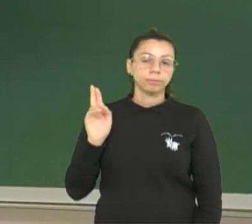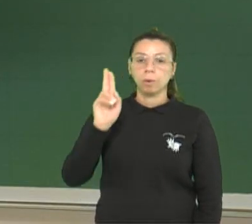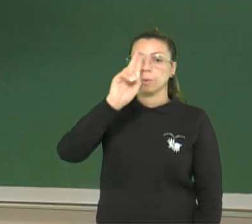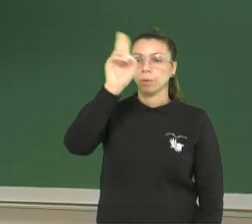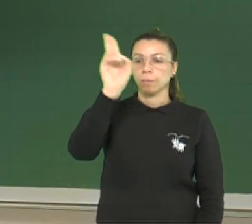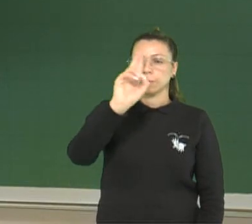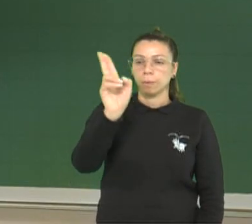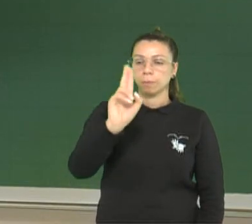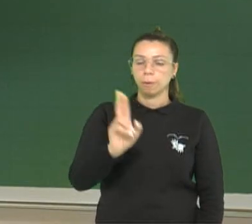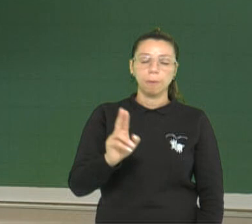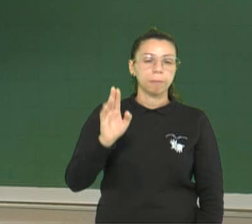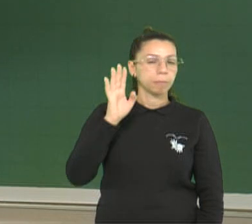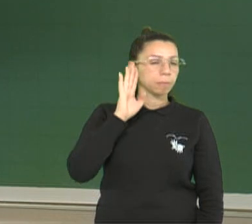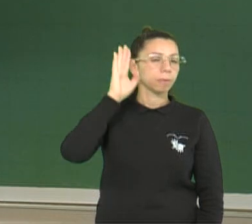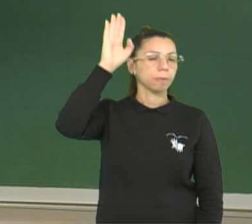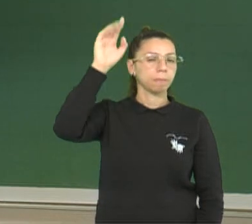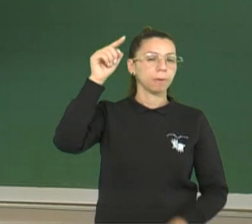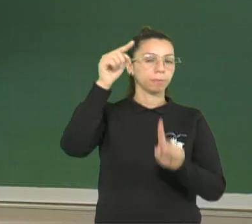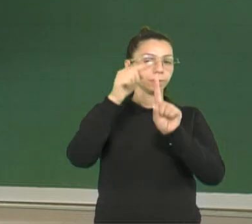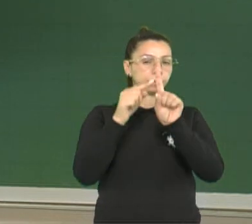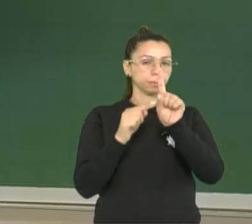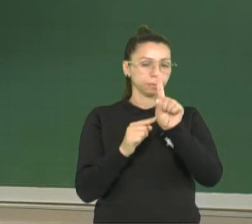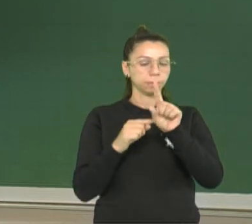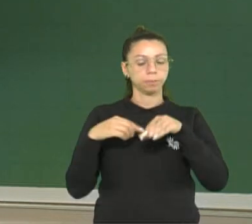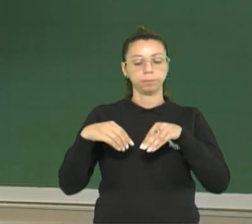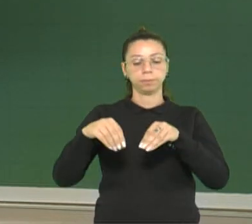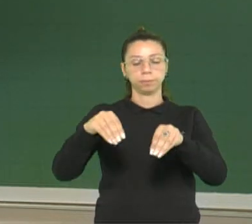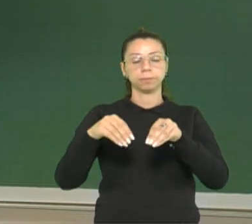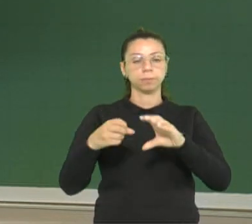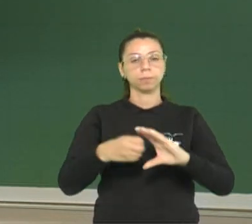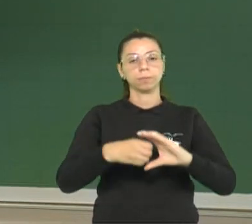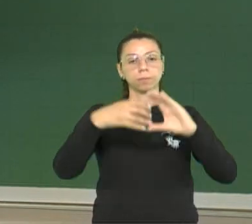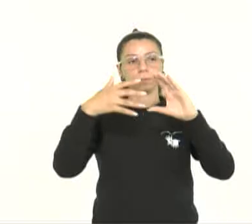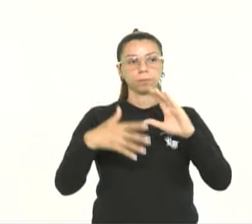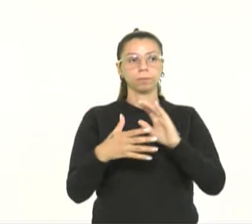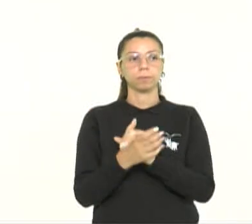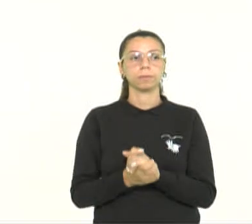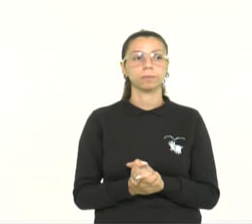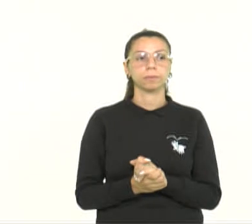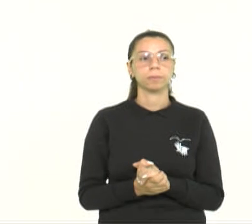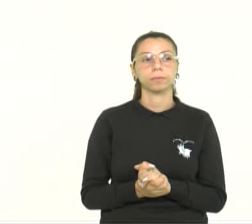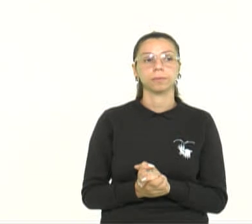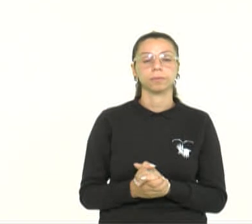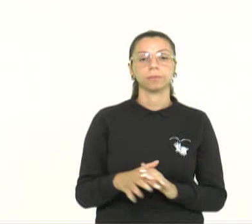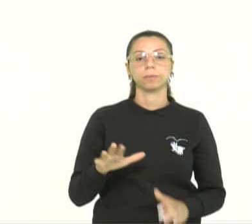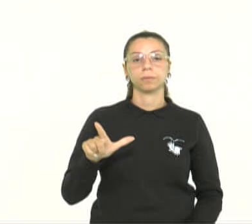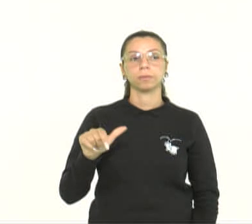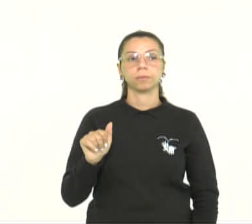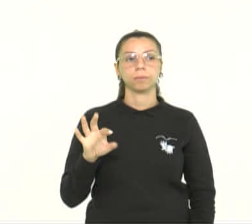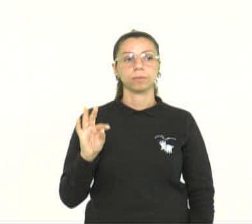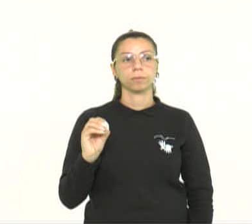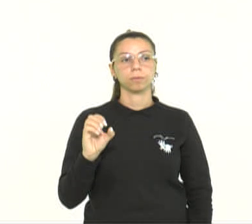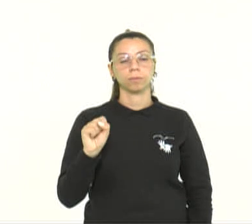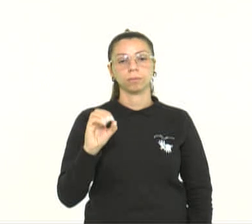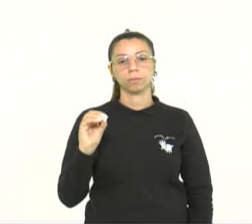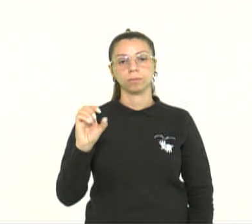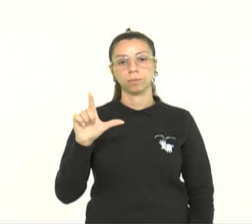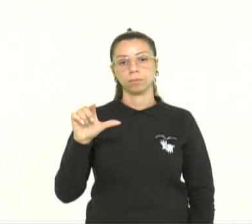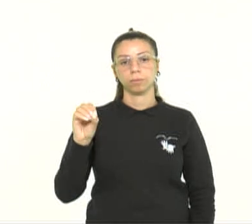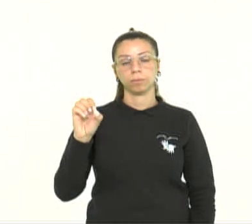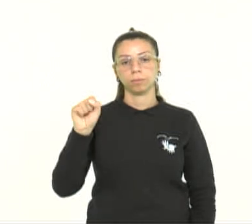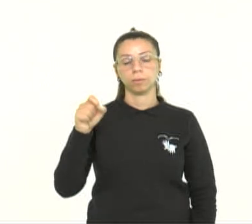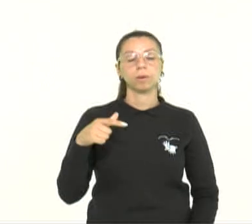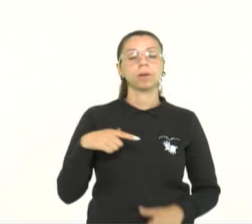dos principais tipos de solos e algumas características. Aqui na tela você vai ver os latossolos, que são